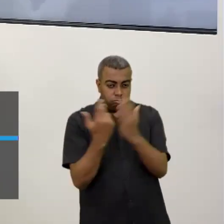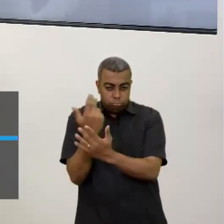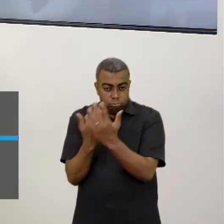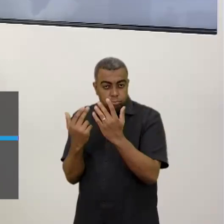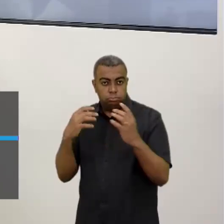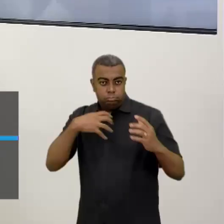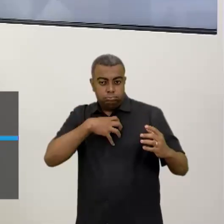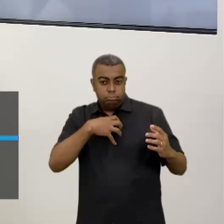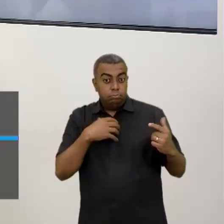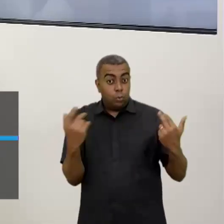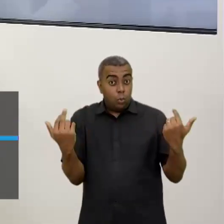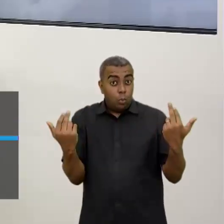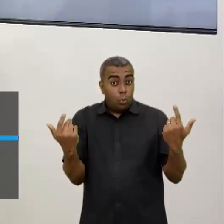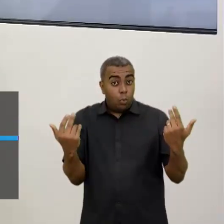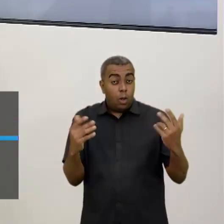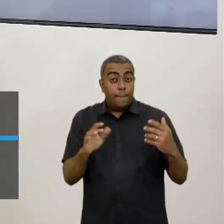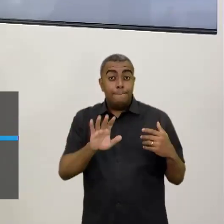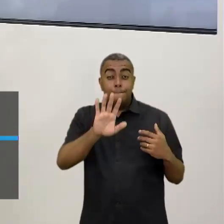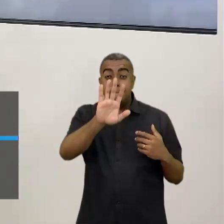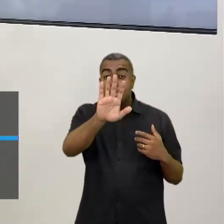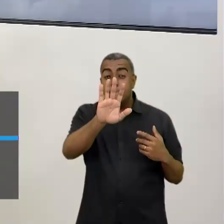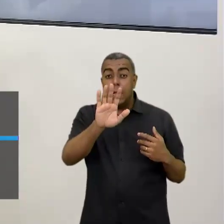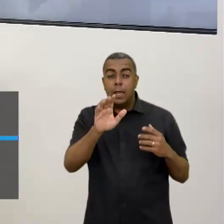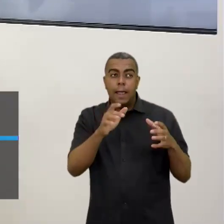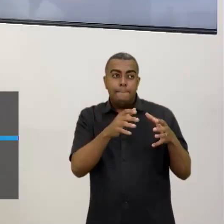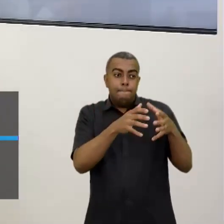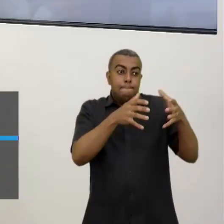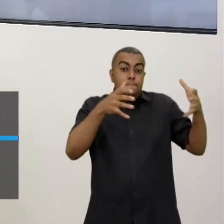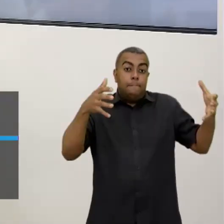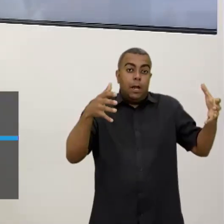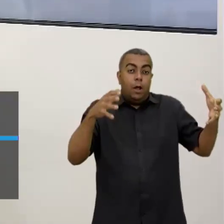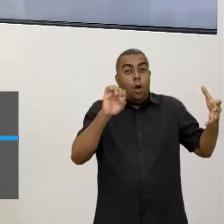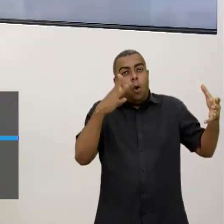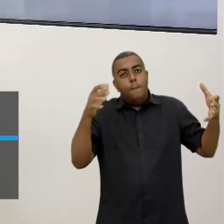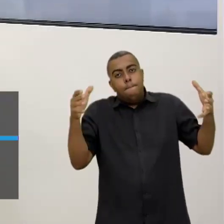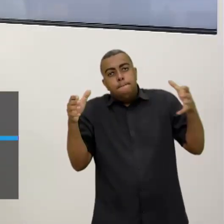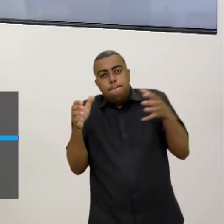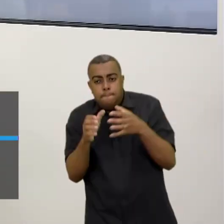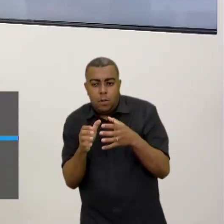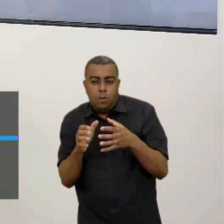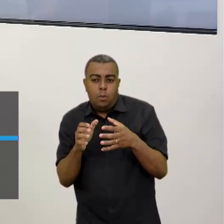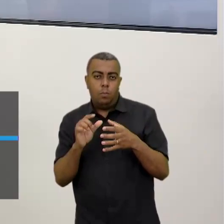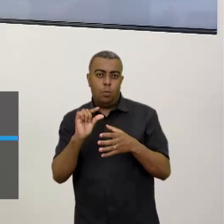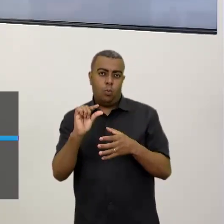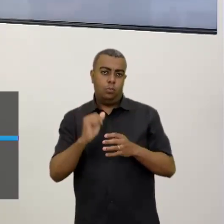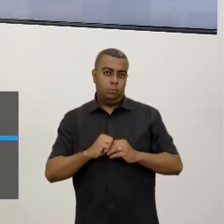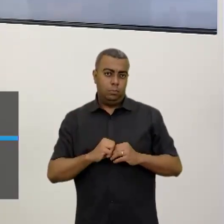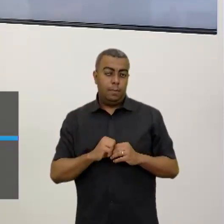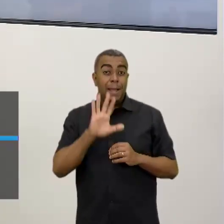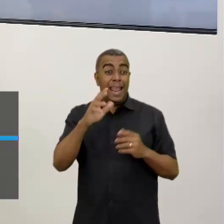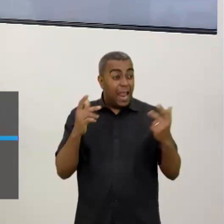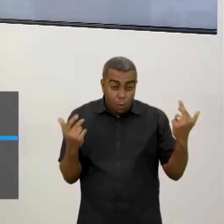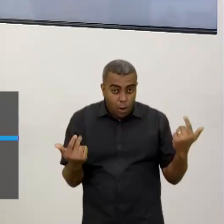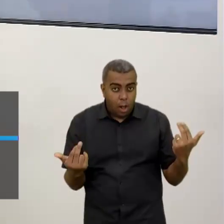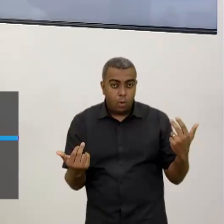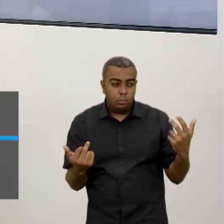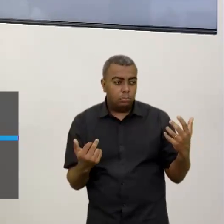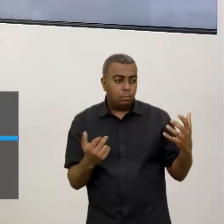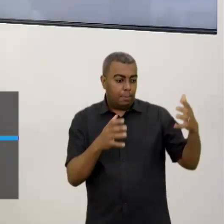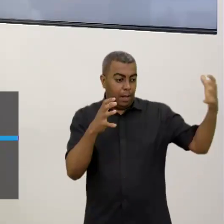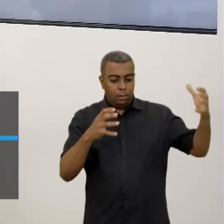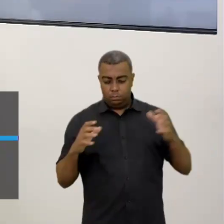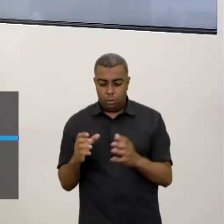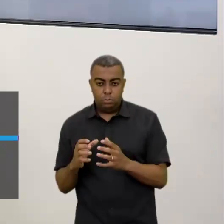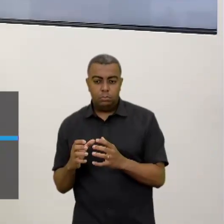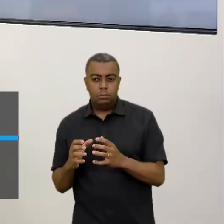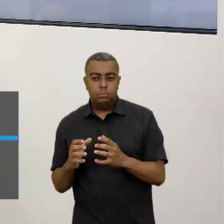mesmo jeitão, só que ele é um pouco maior ou um pouco menor. É isso que é ser semelhante. É a mesma figura, tá certo? Nesse caso, a gente está